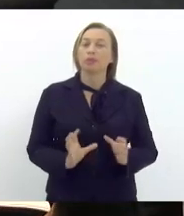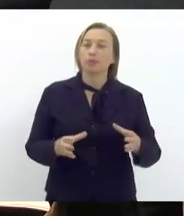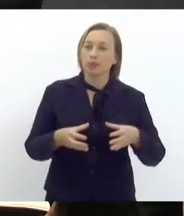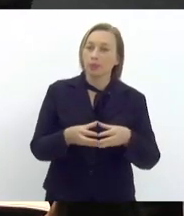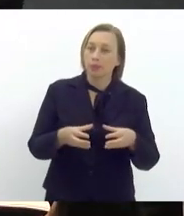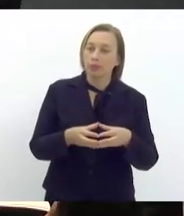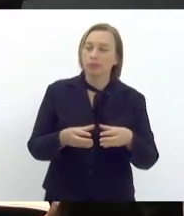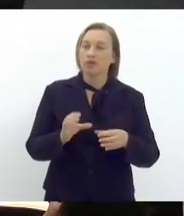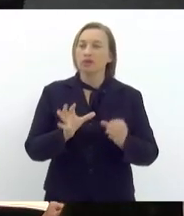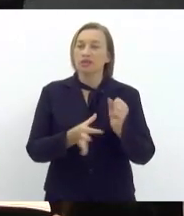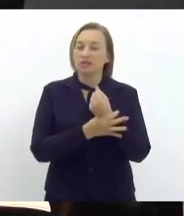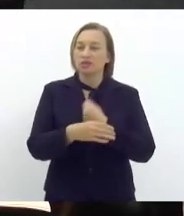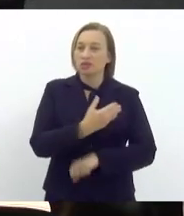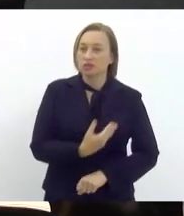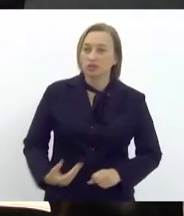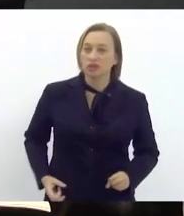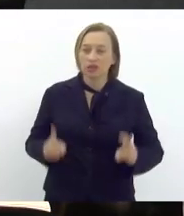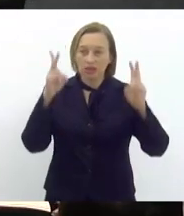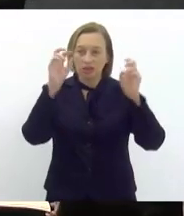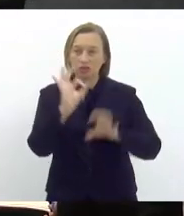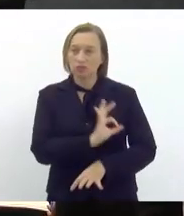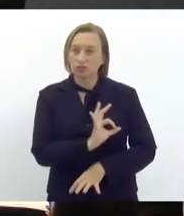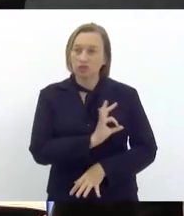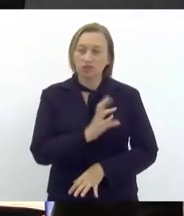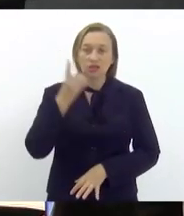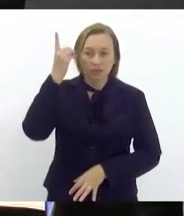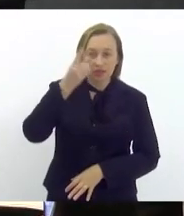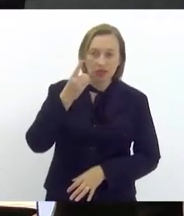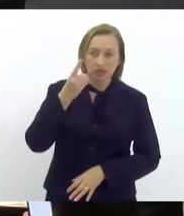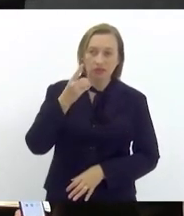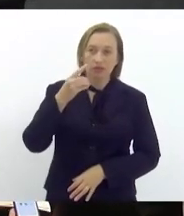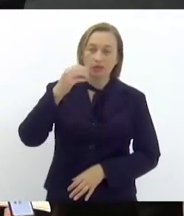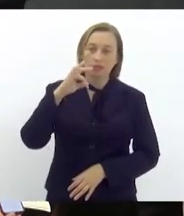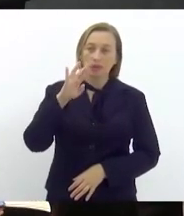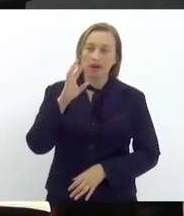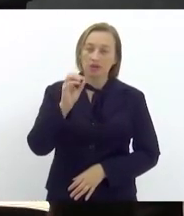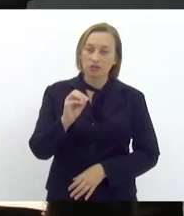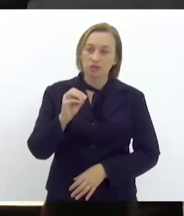pela comissão de segurança pública e assuntos de polícia deputado Márcio Galberto